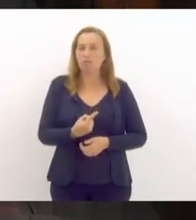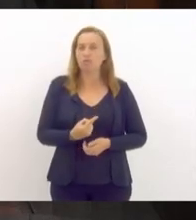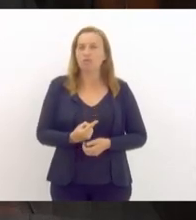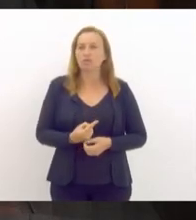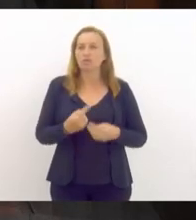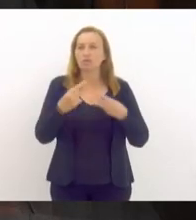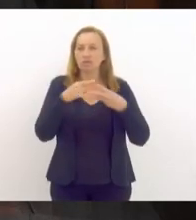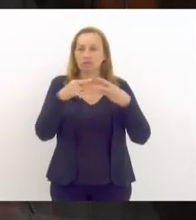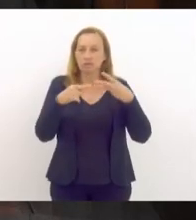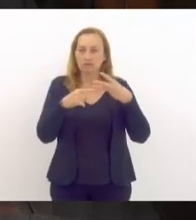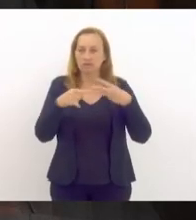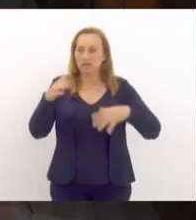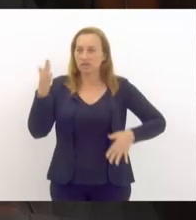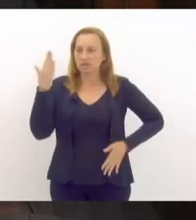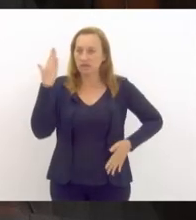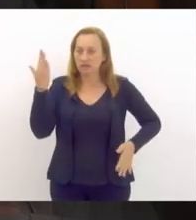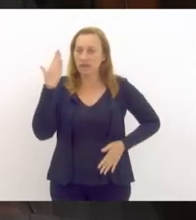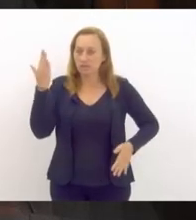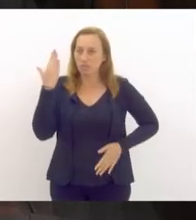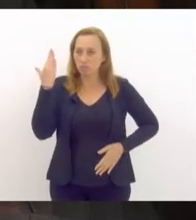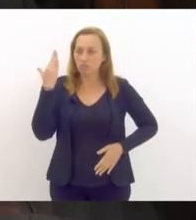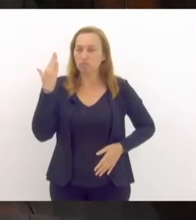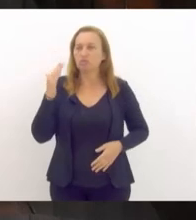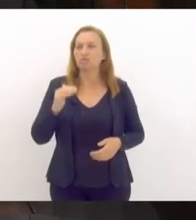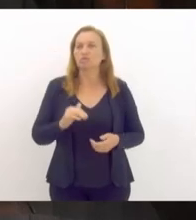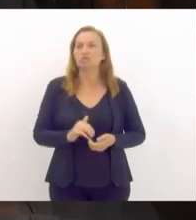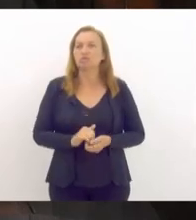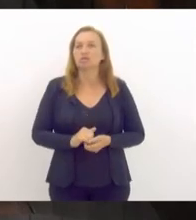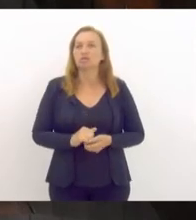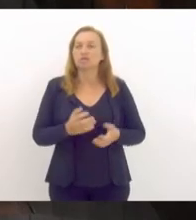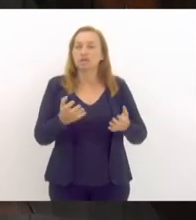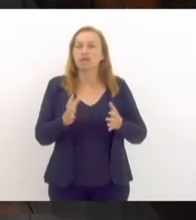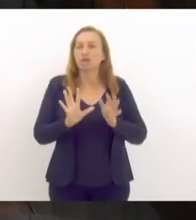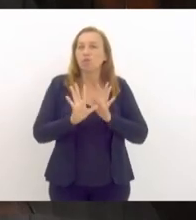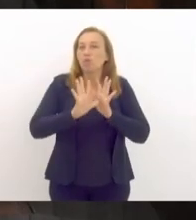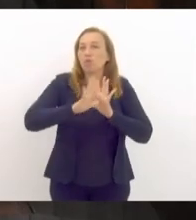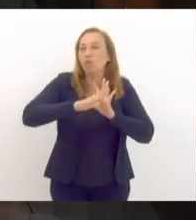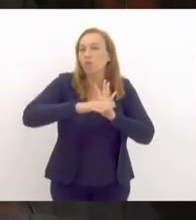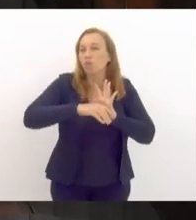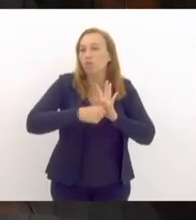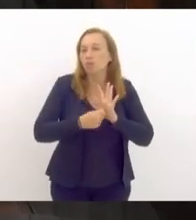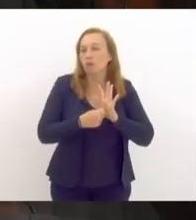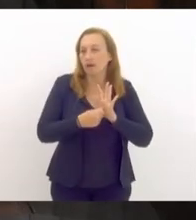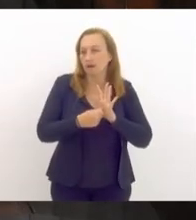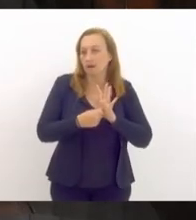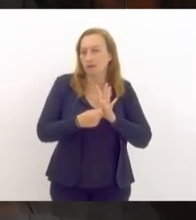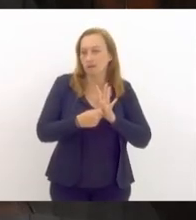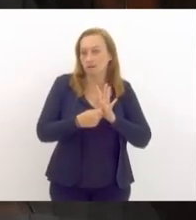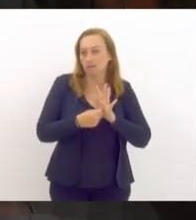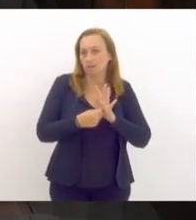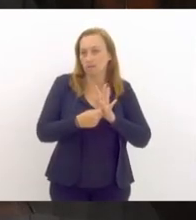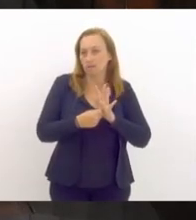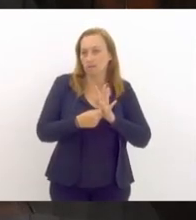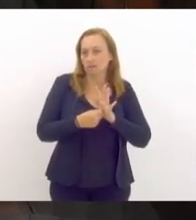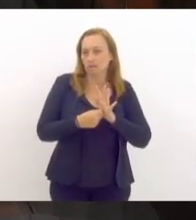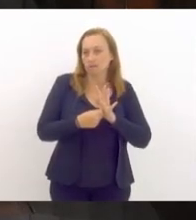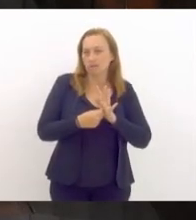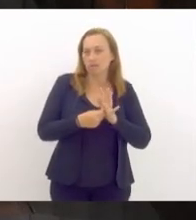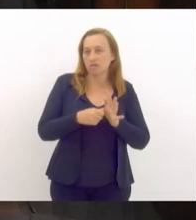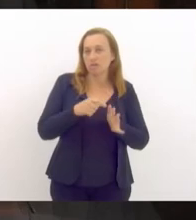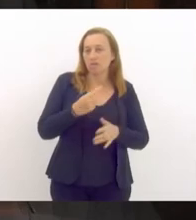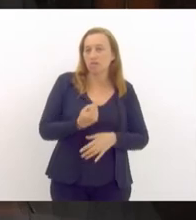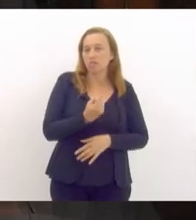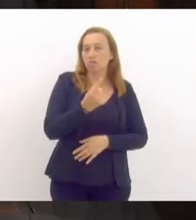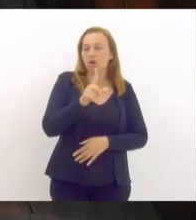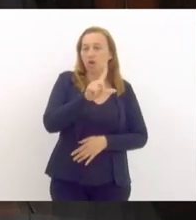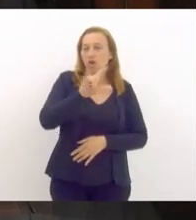três vagabundos marginais tentando arrombar para saltar uma loja que